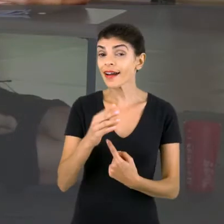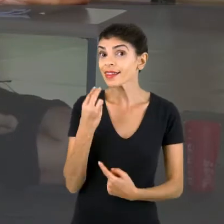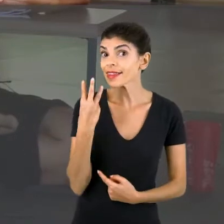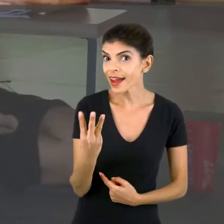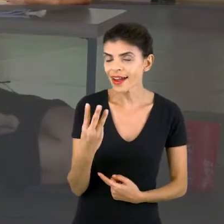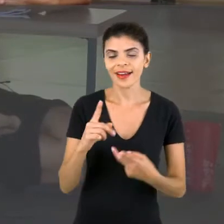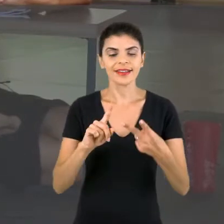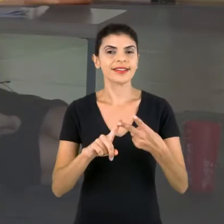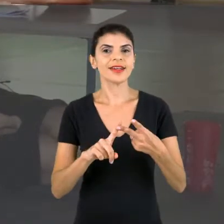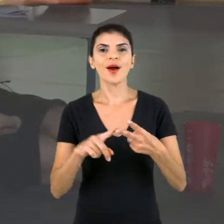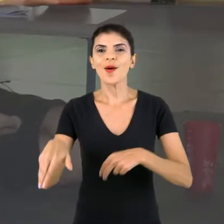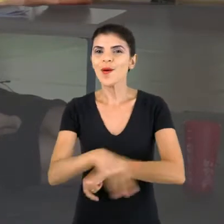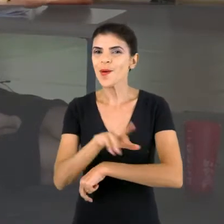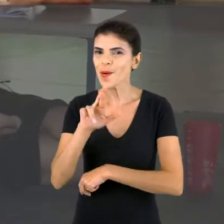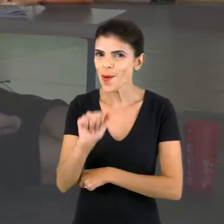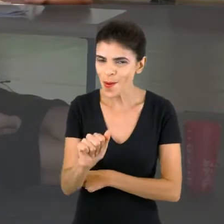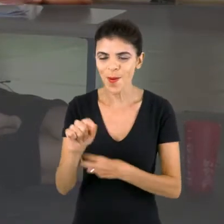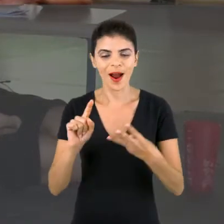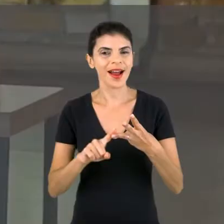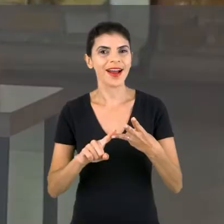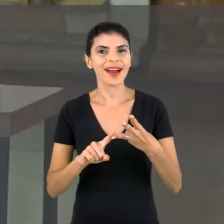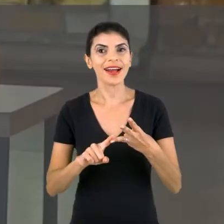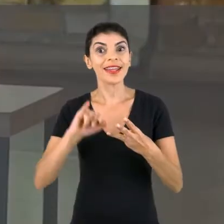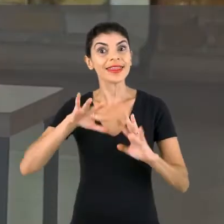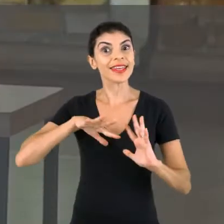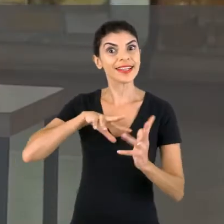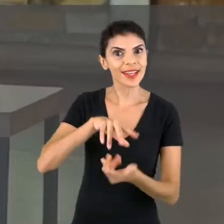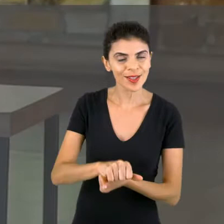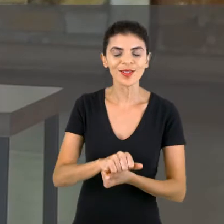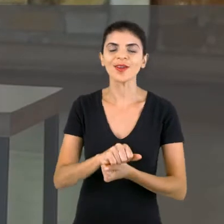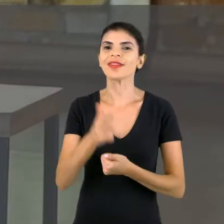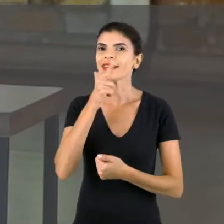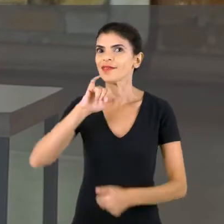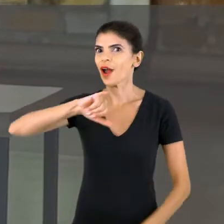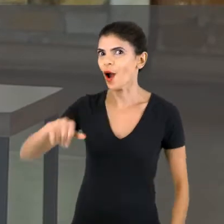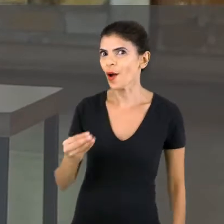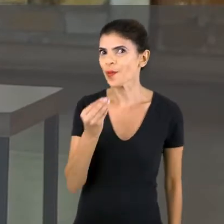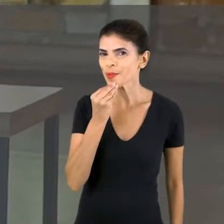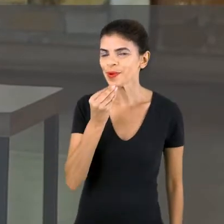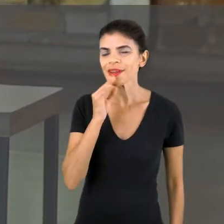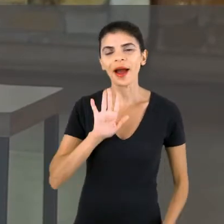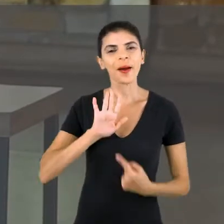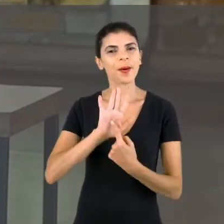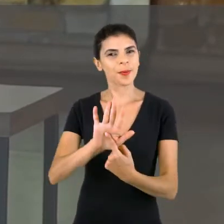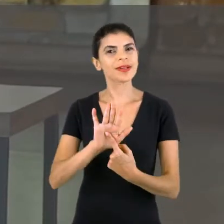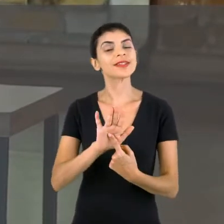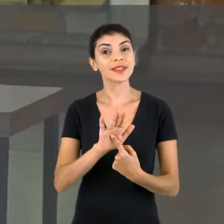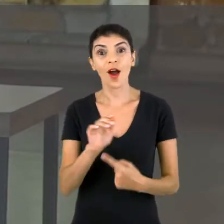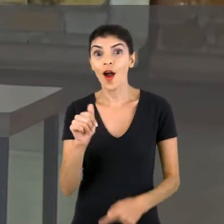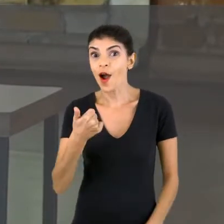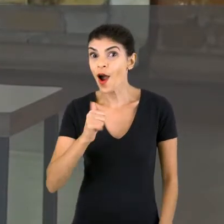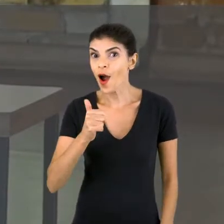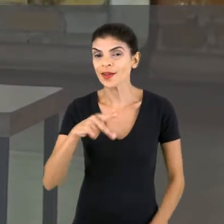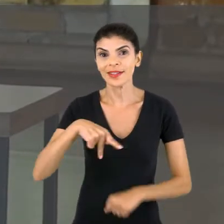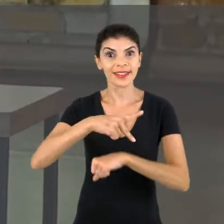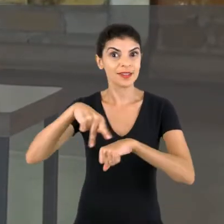3 espetáculos de sala, 2 espetáculos de rua, 2 circulações internacionais, a gente teve o privilégio de